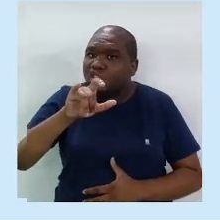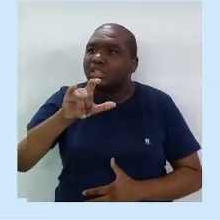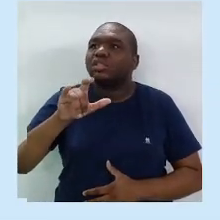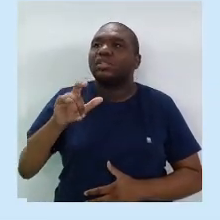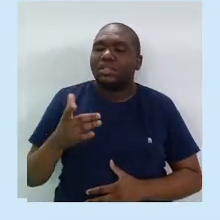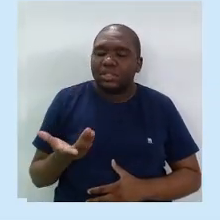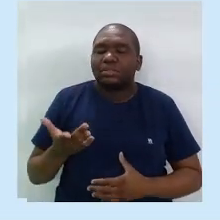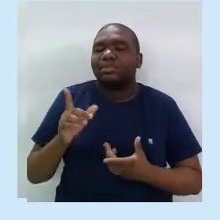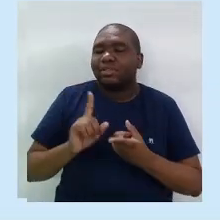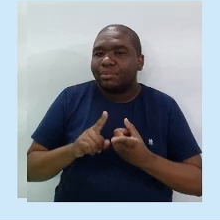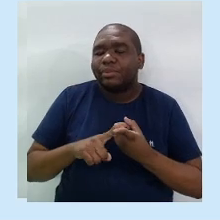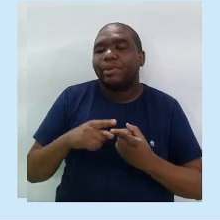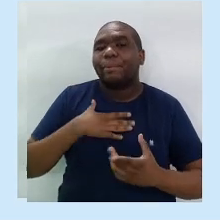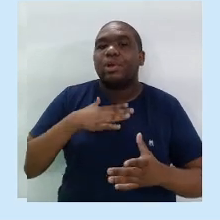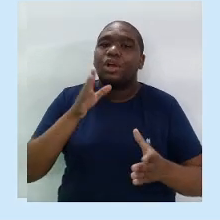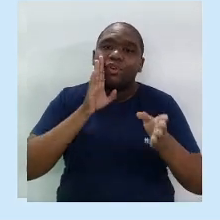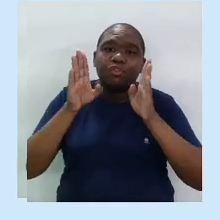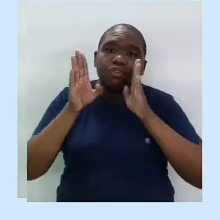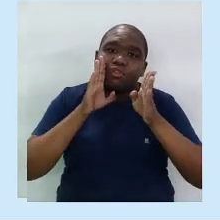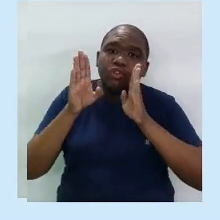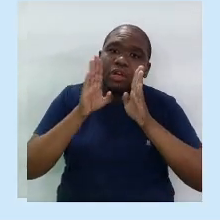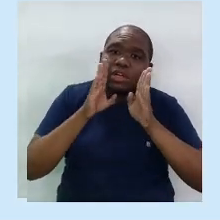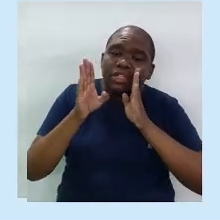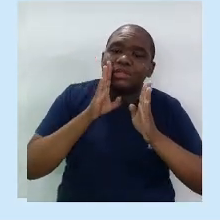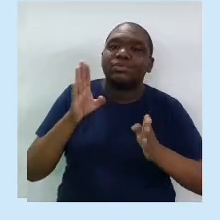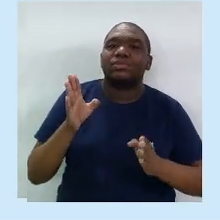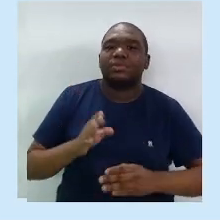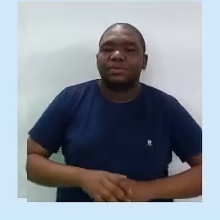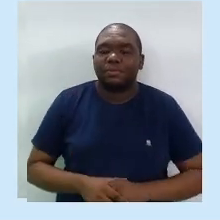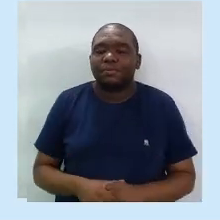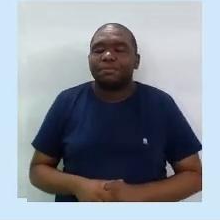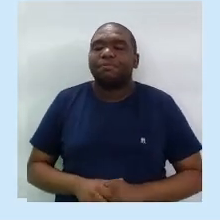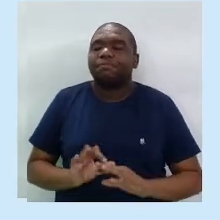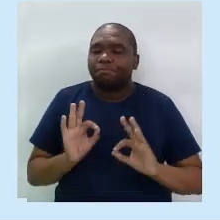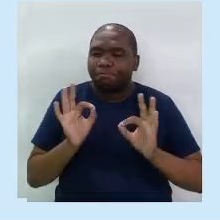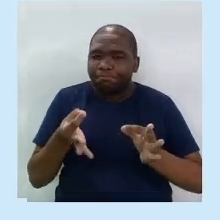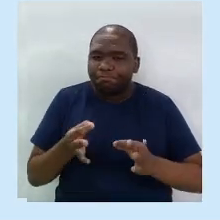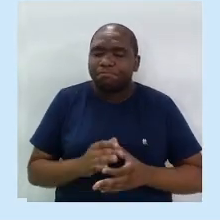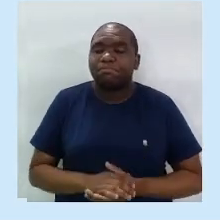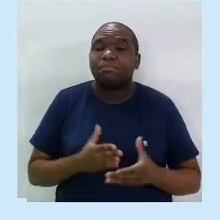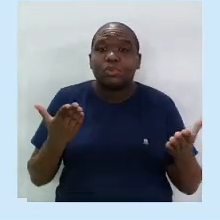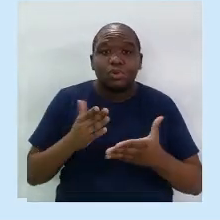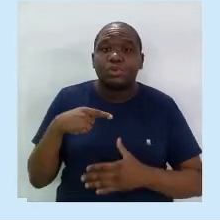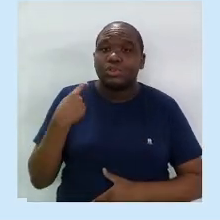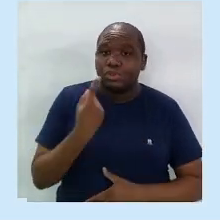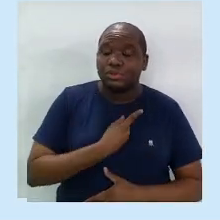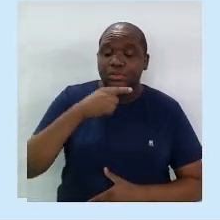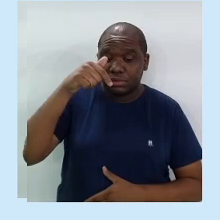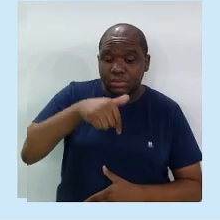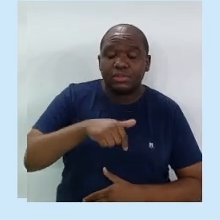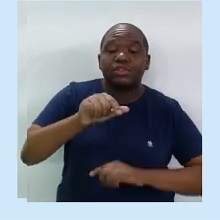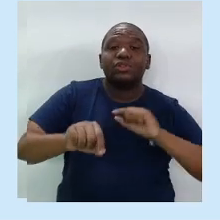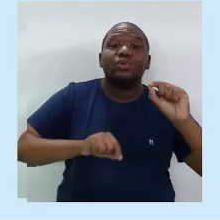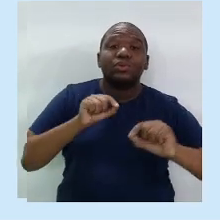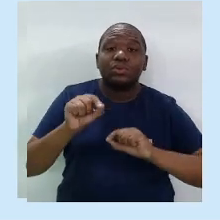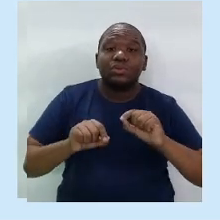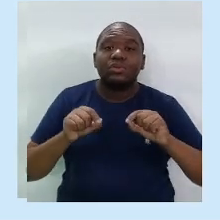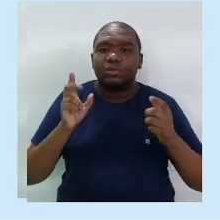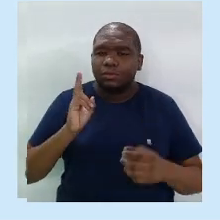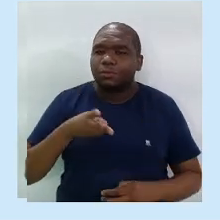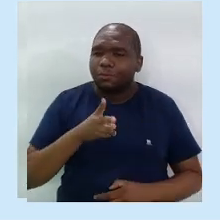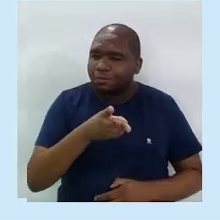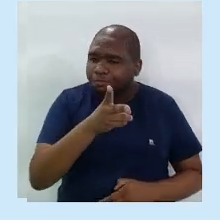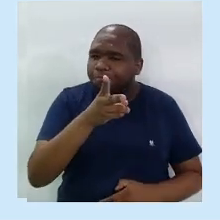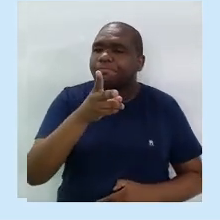@FernandoGayatri, e o Facebook, @FernandoGayatri. Hoje nós iremos dar